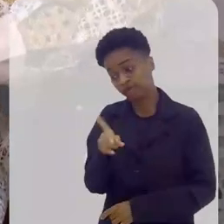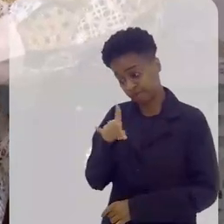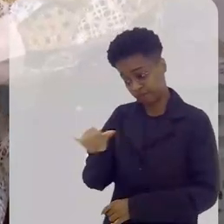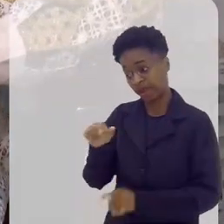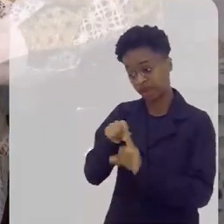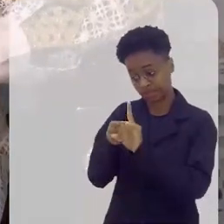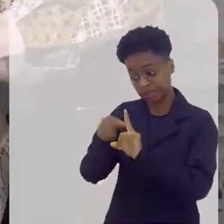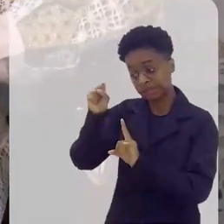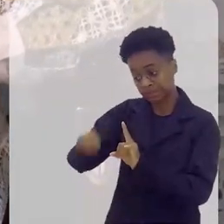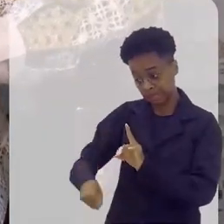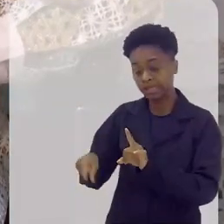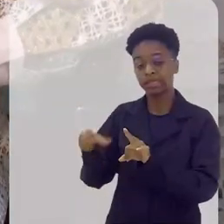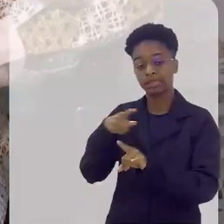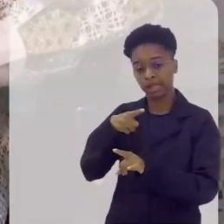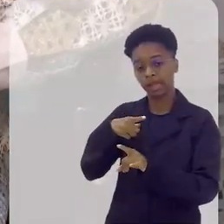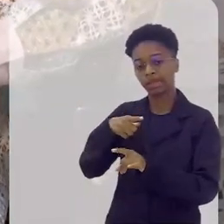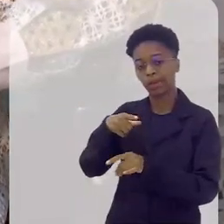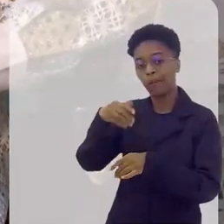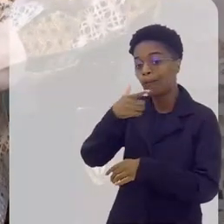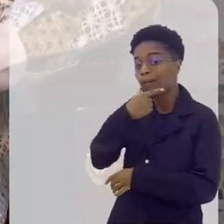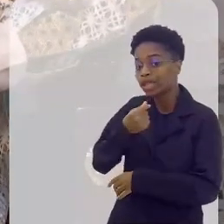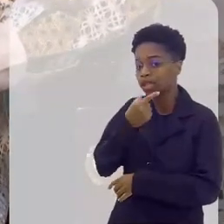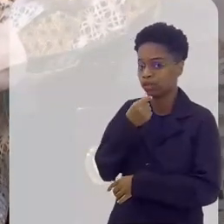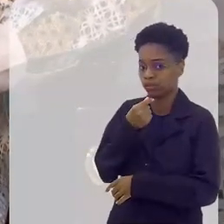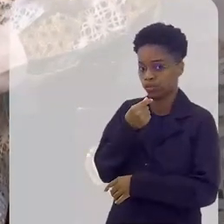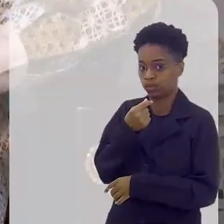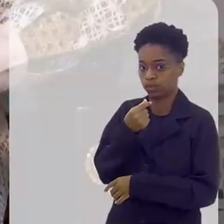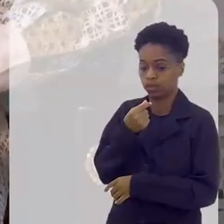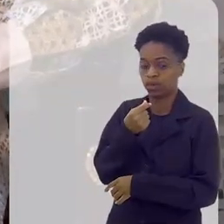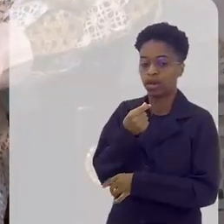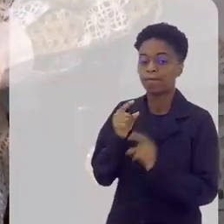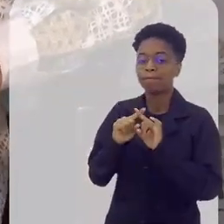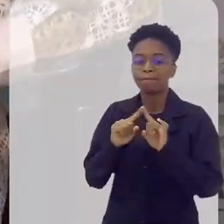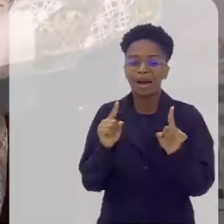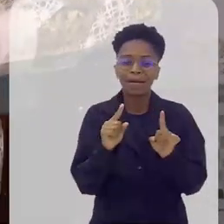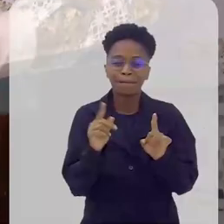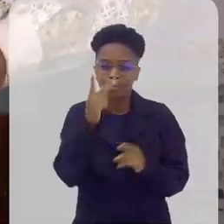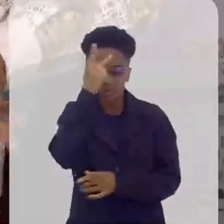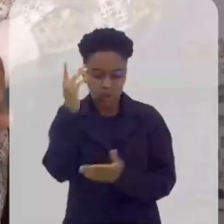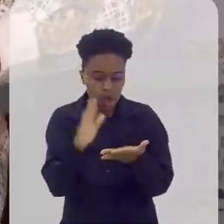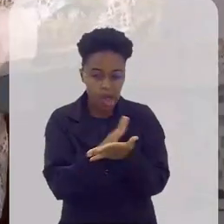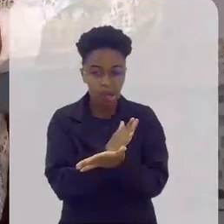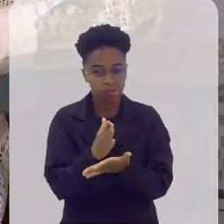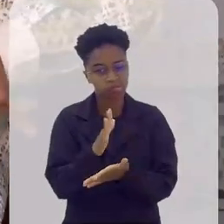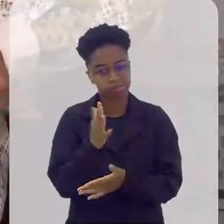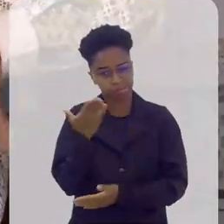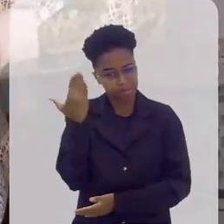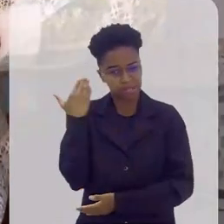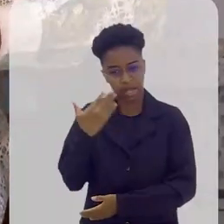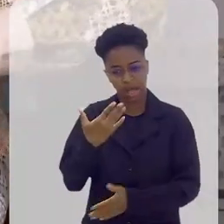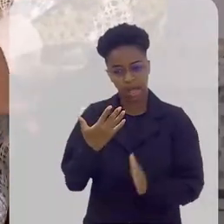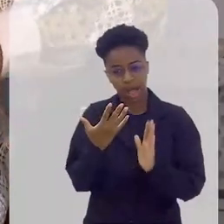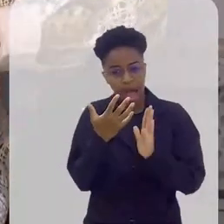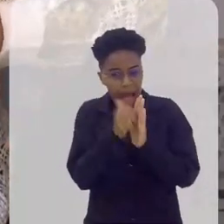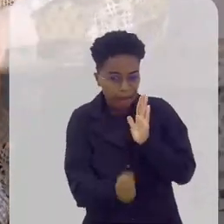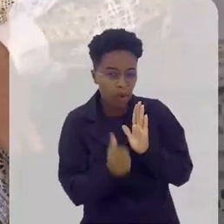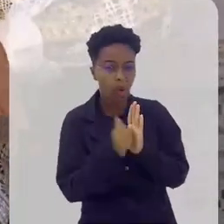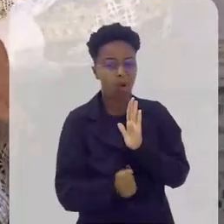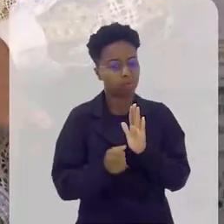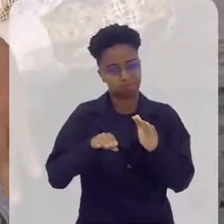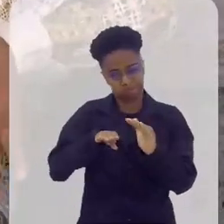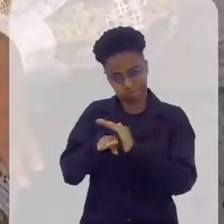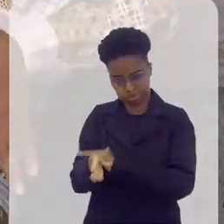engravidar, Guiomar. E você vai engravidar de um menino. Só que algumas pessoas praticavam o aborto na época com